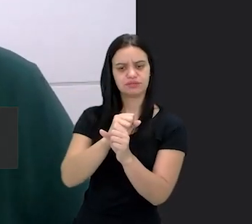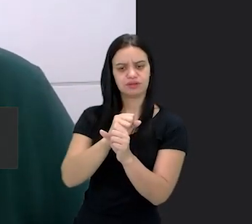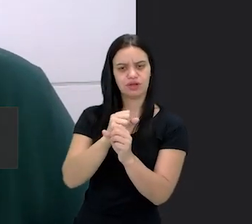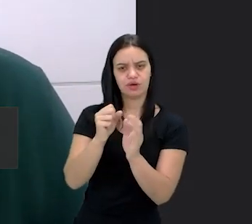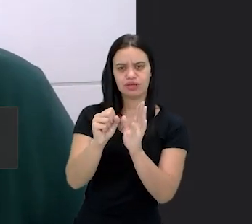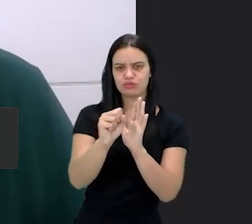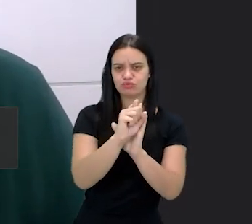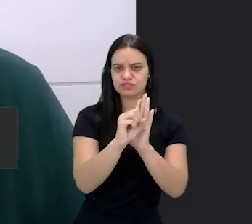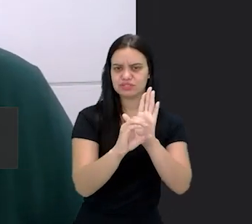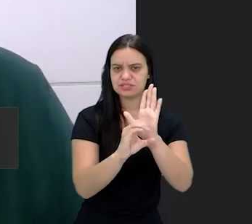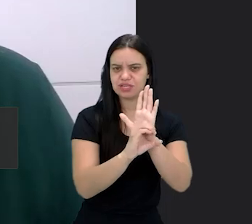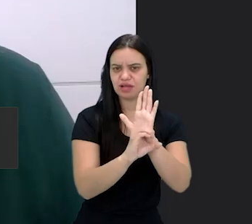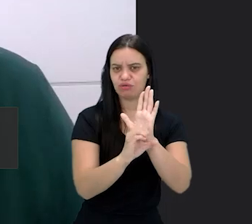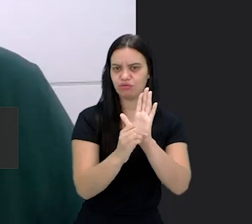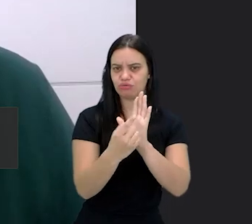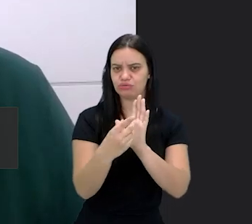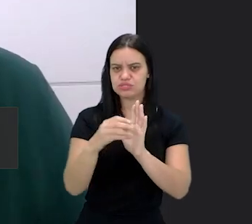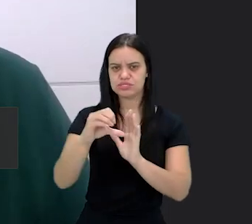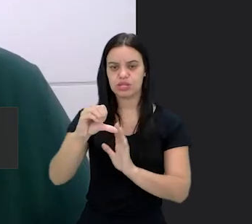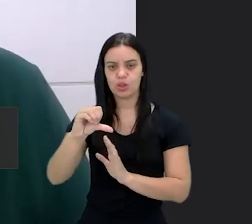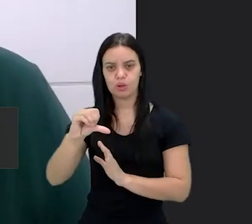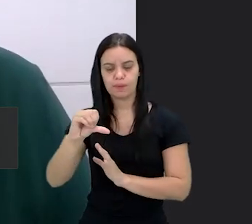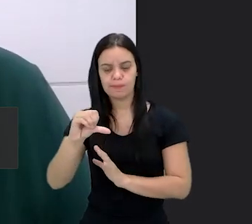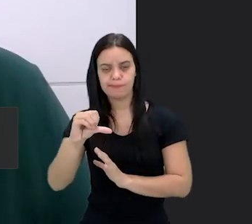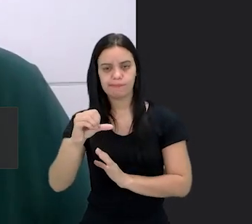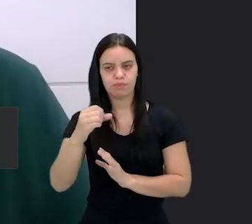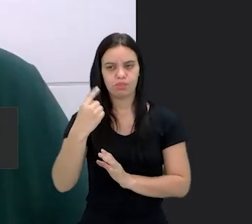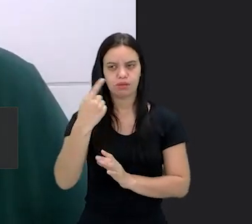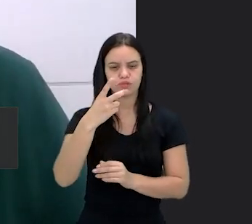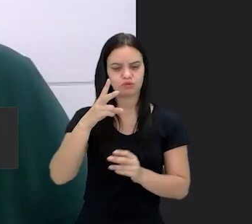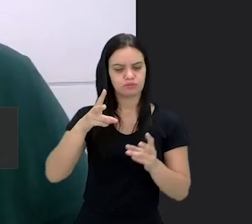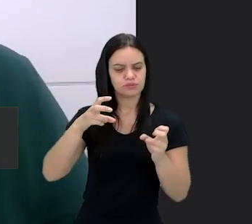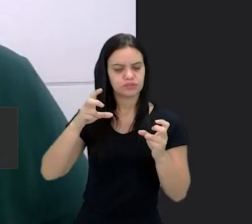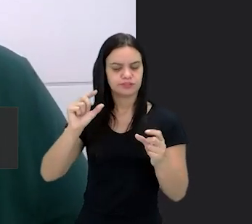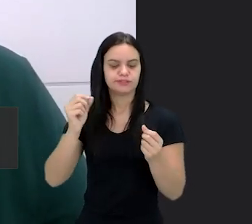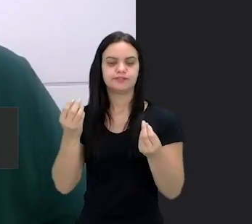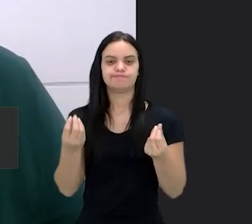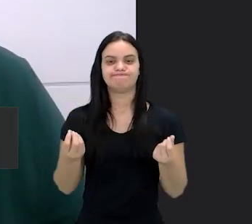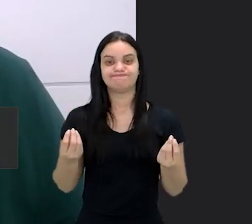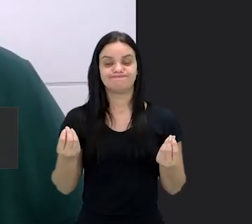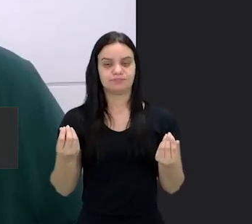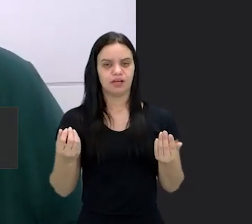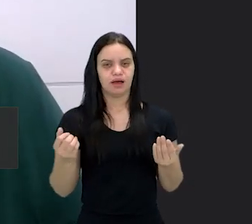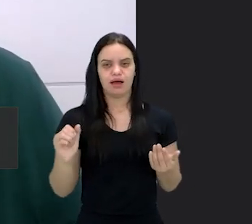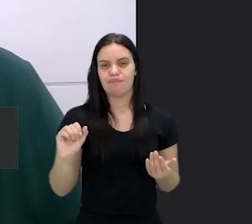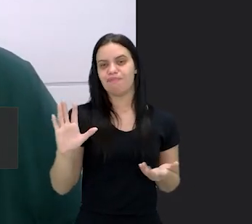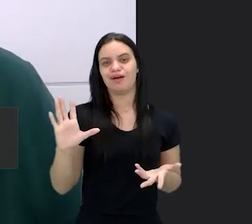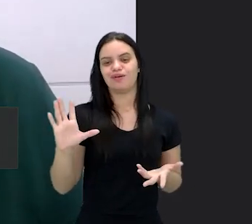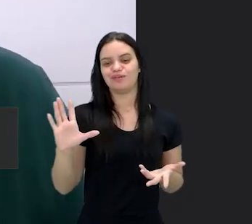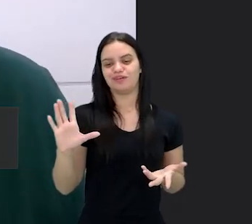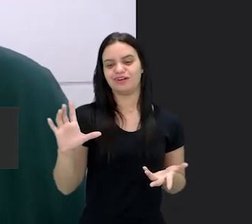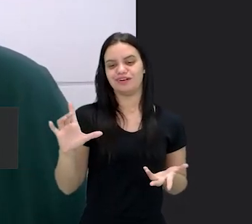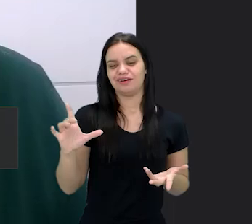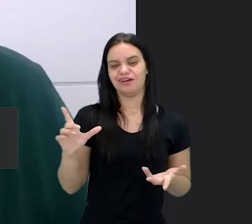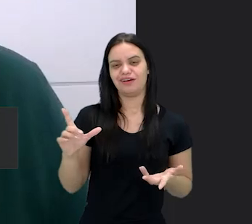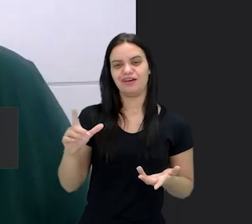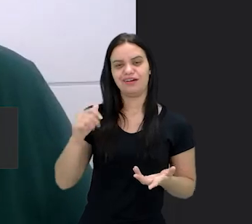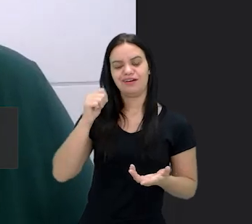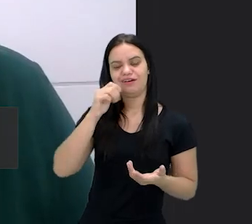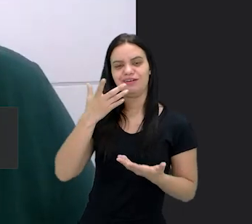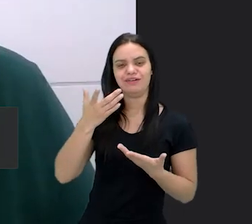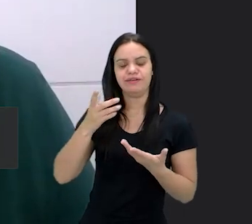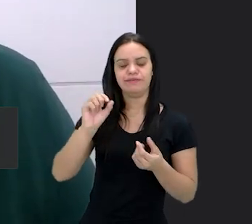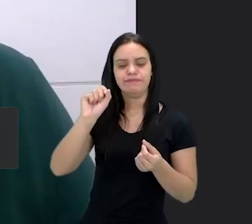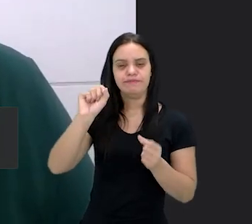século XIX, realmente, a gente pode observar que a maioria era dada em casamento,